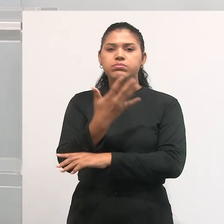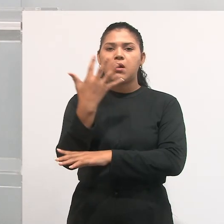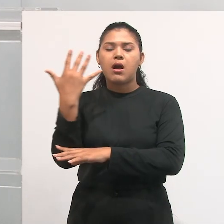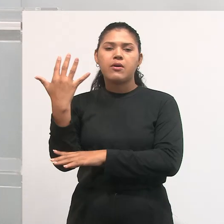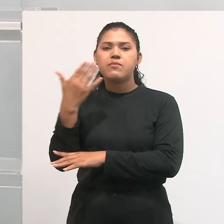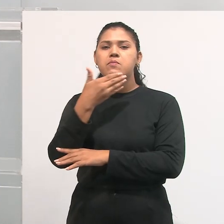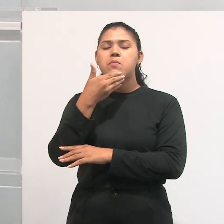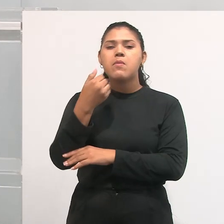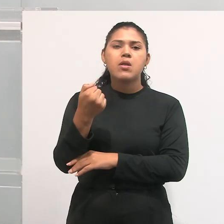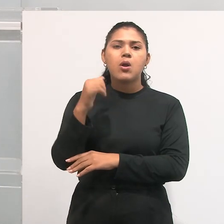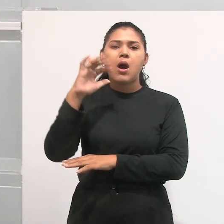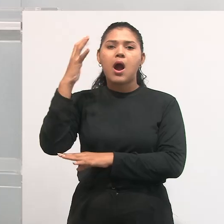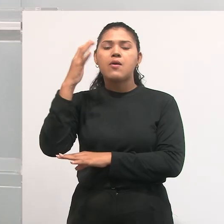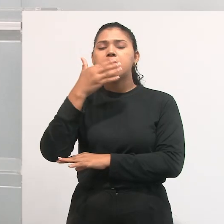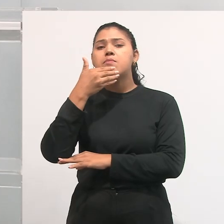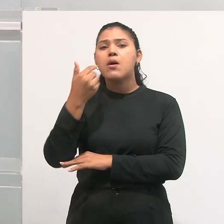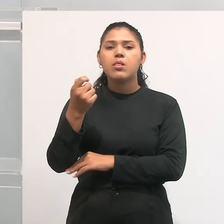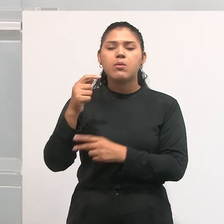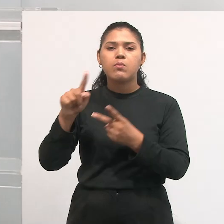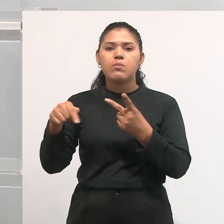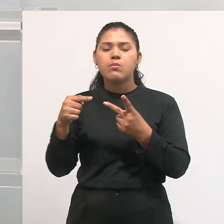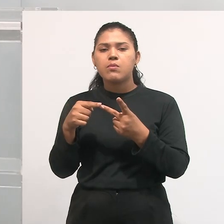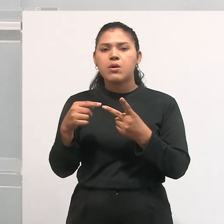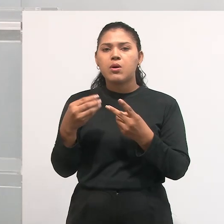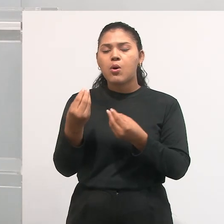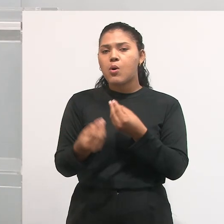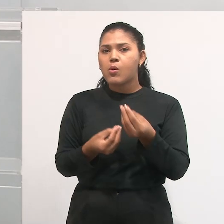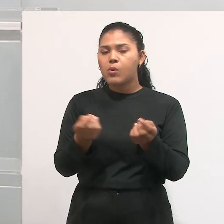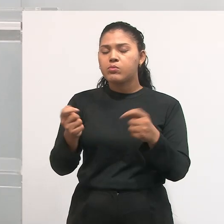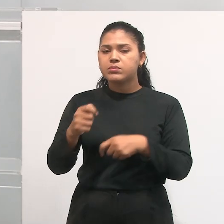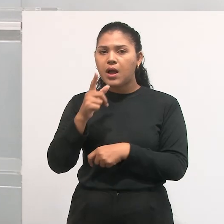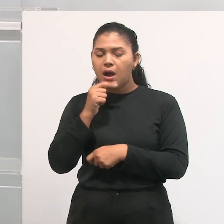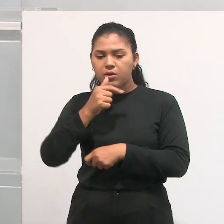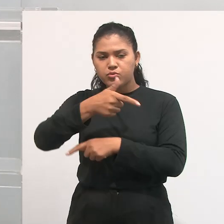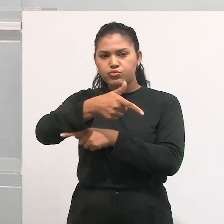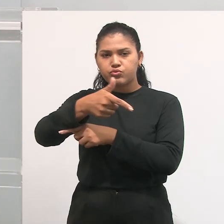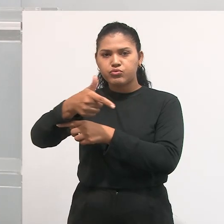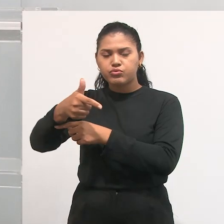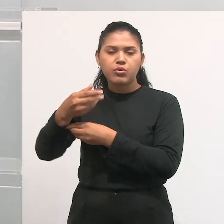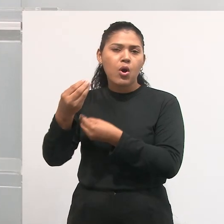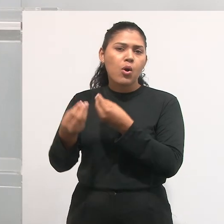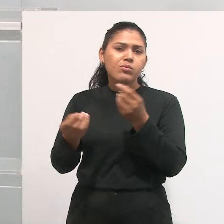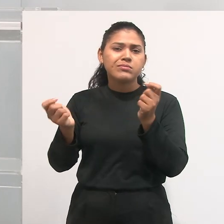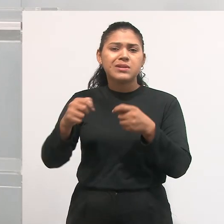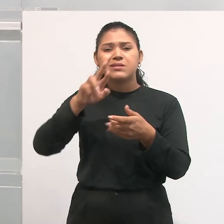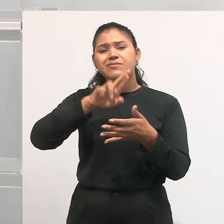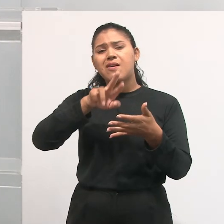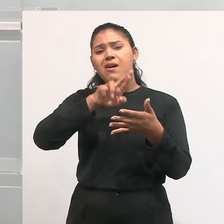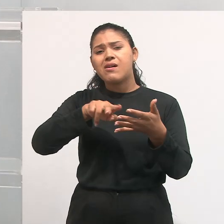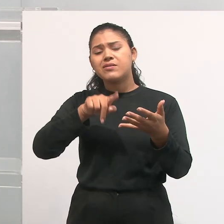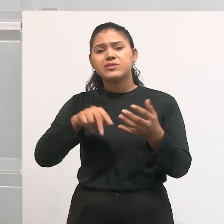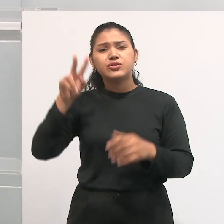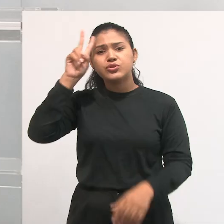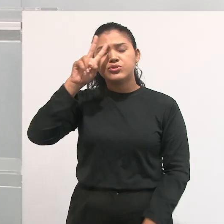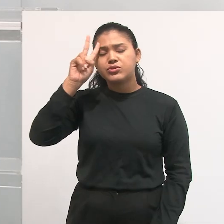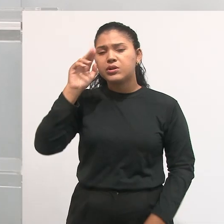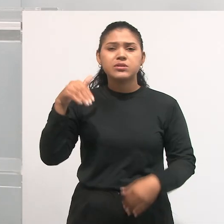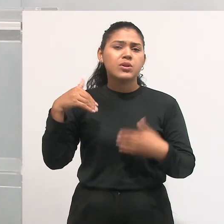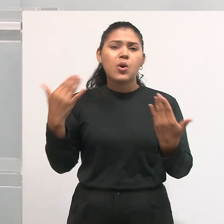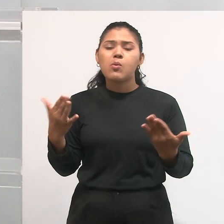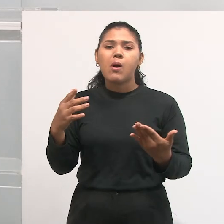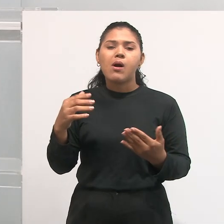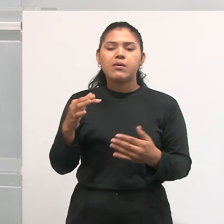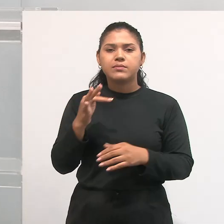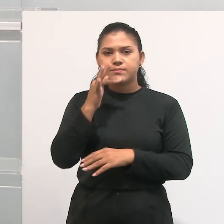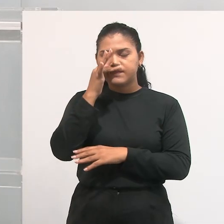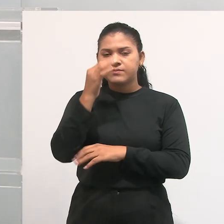as ervas que devem ser produzidas naquela região, como elas devem ser cuidadas, história, quais são as plantas ou